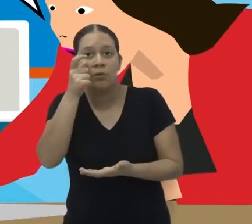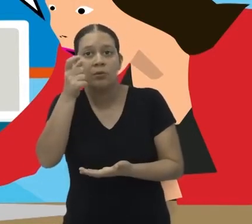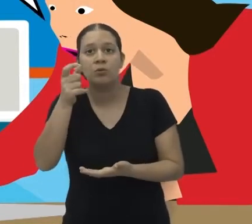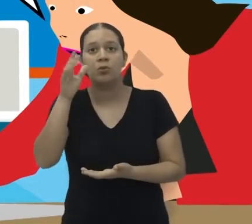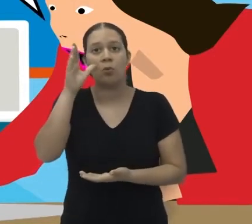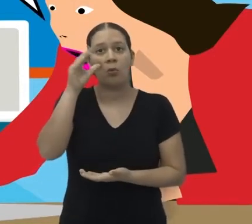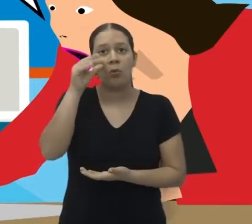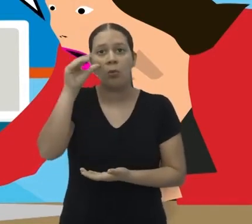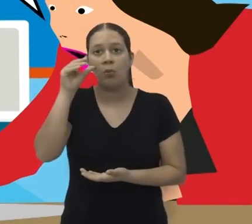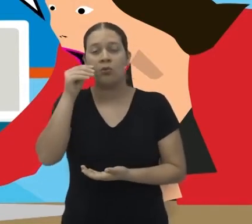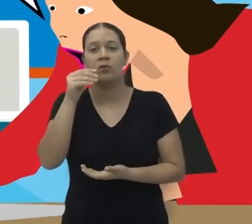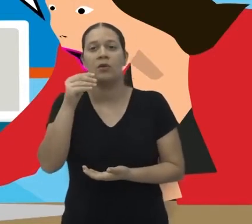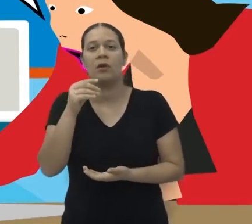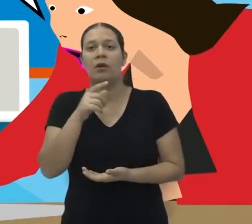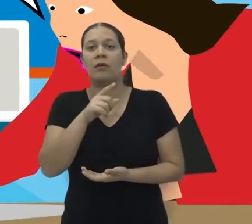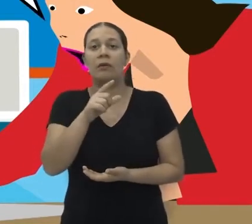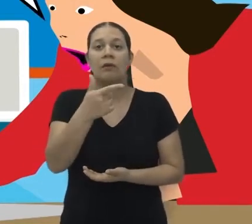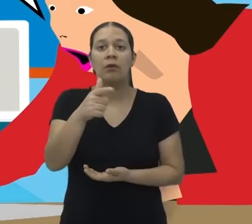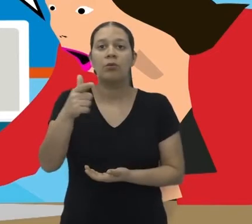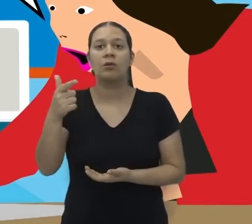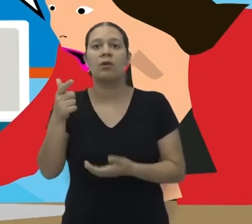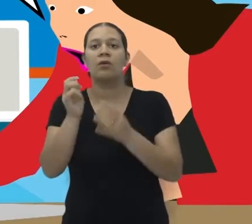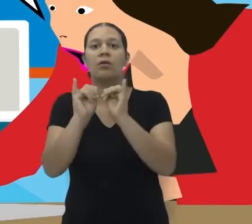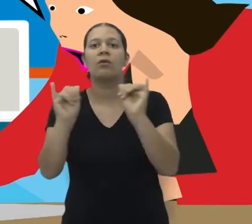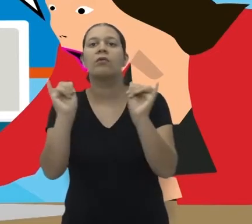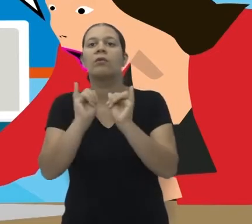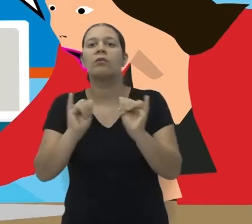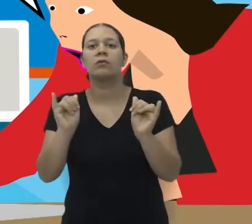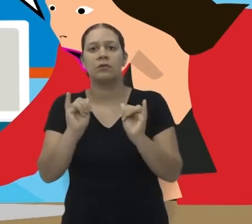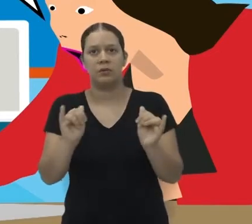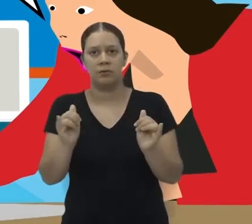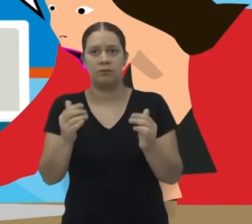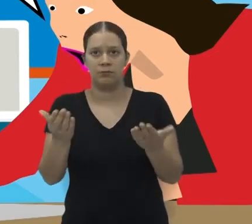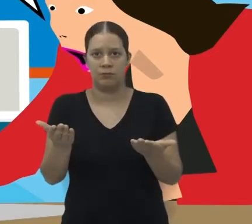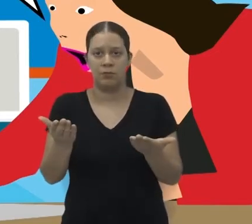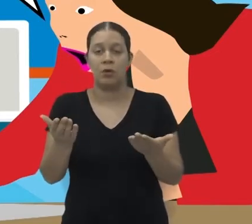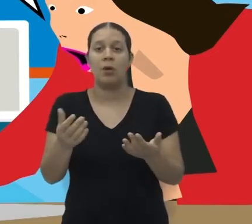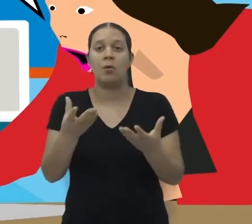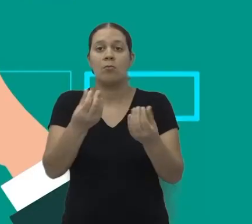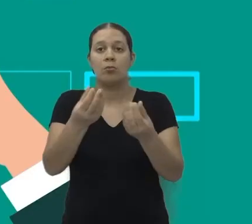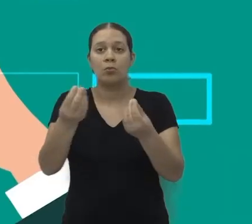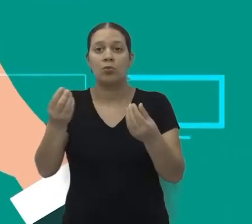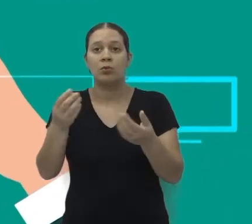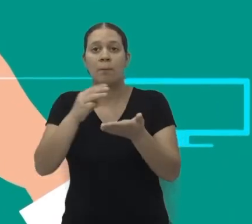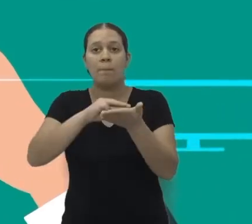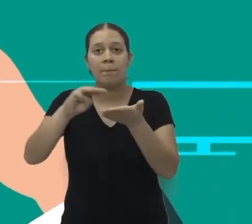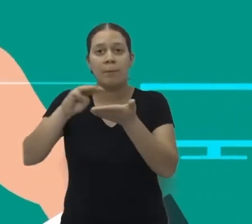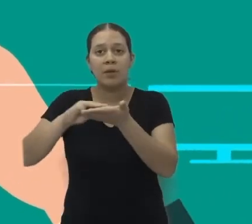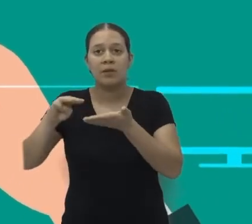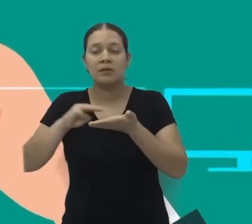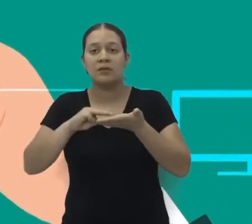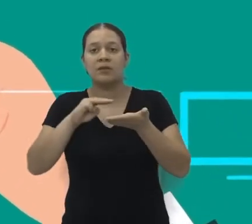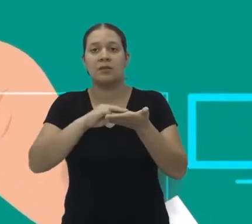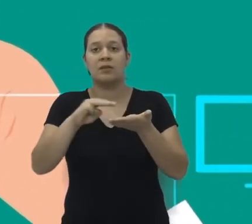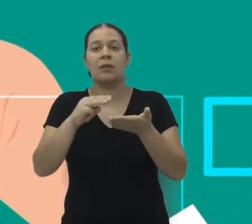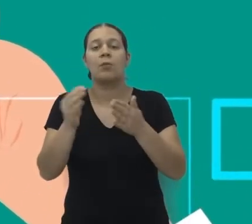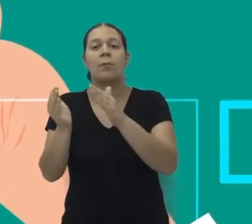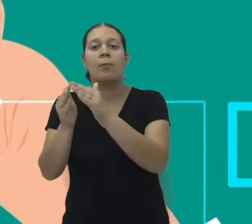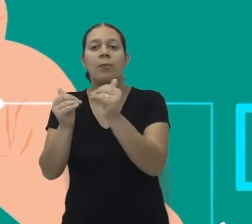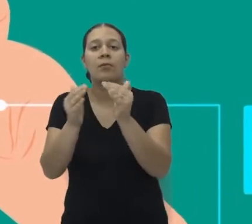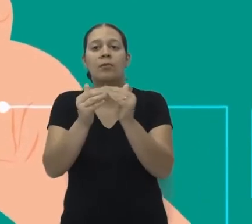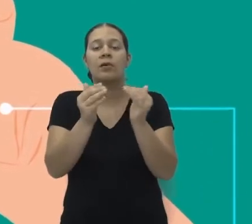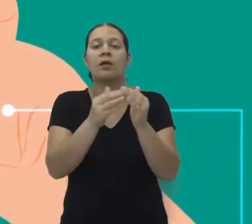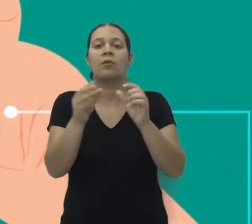grande curiosidade, mas o conteúdo geralmente não informa o que está sendo noticiado na manchete. Muitas dessas mensagens,